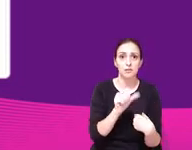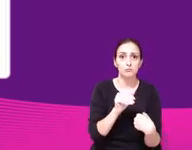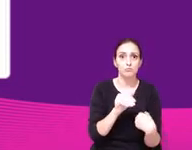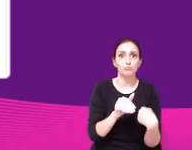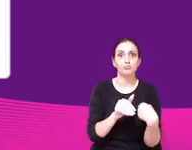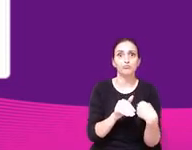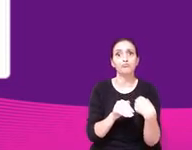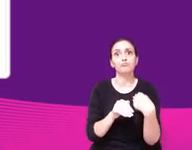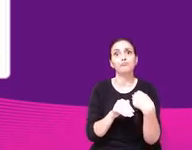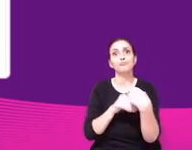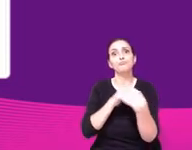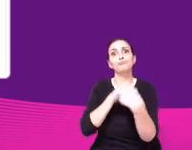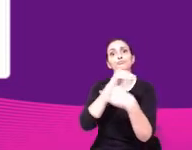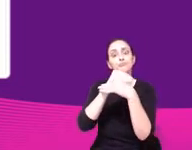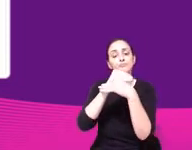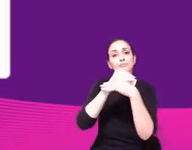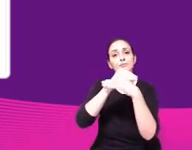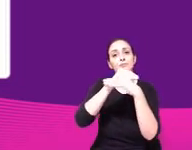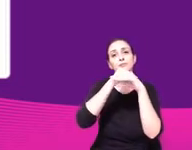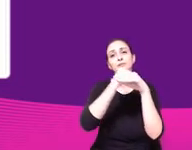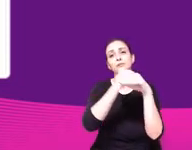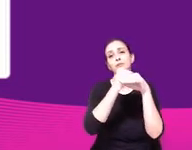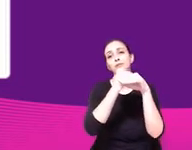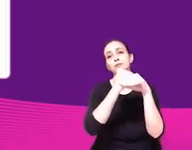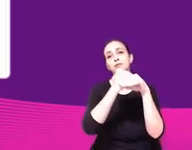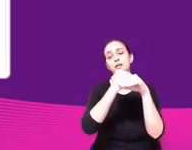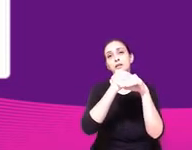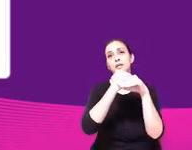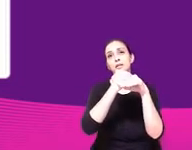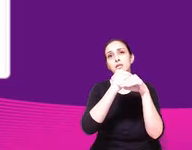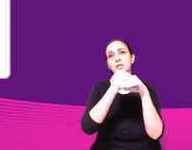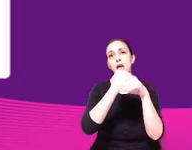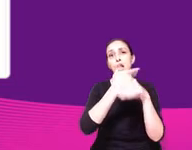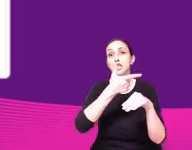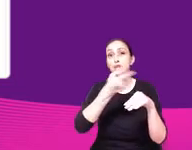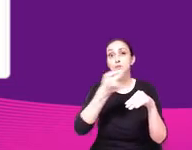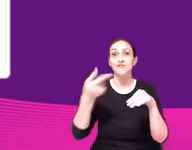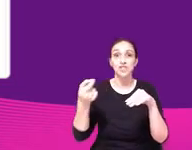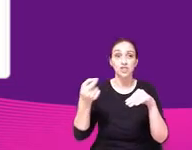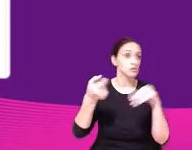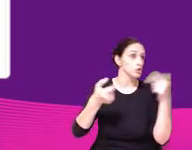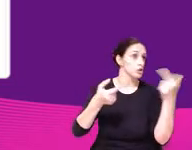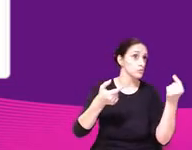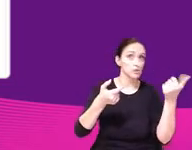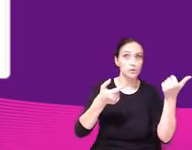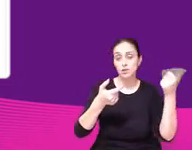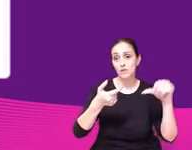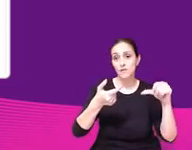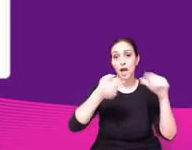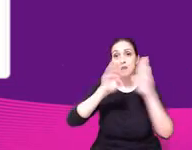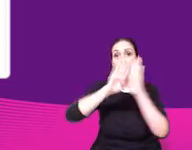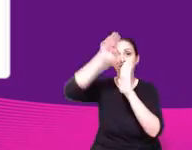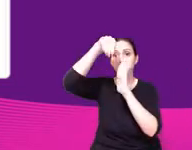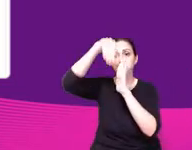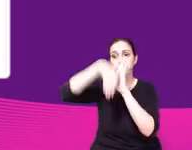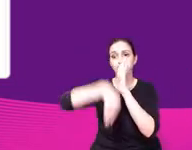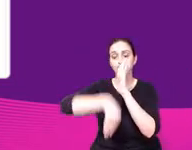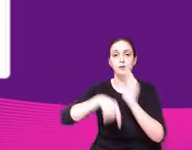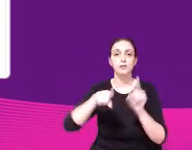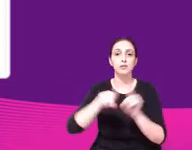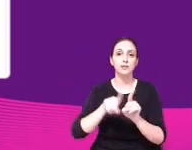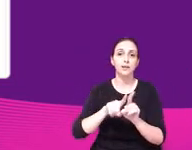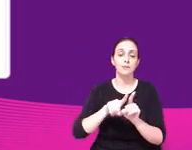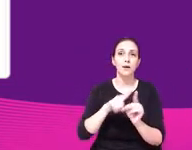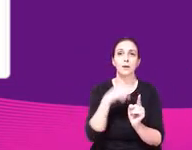patamar correspondente do ano de 2020 contra 2019, e uma nova queda bastante significativa no